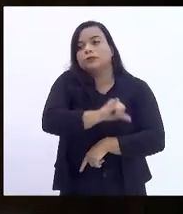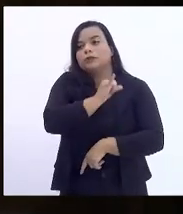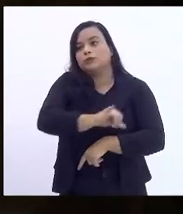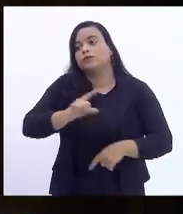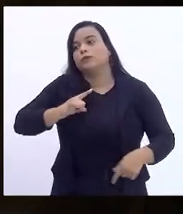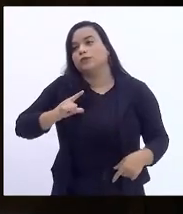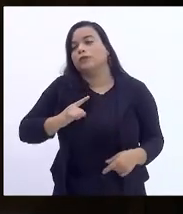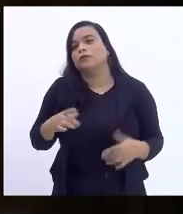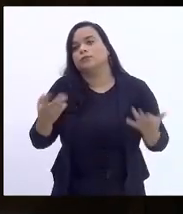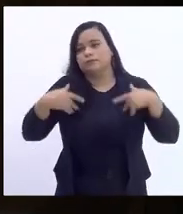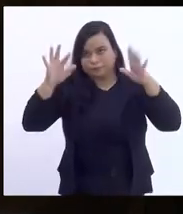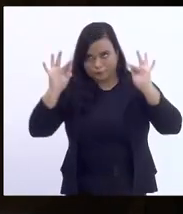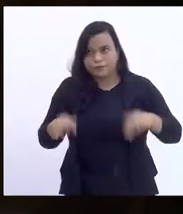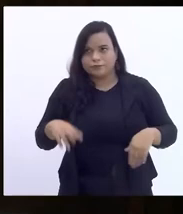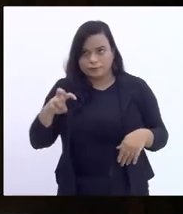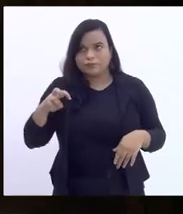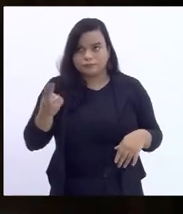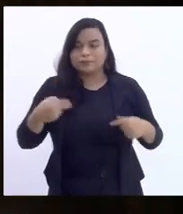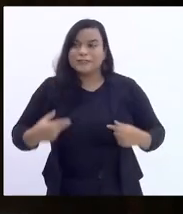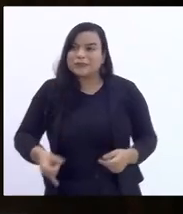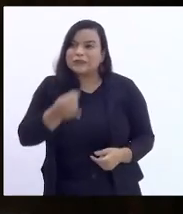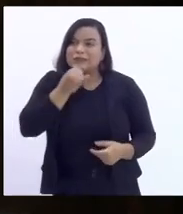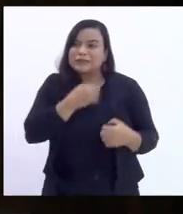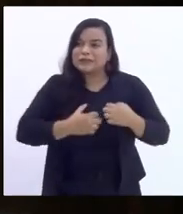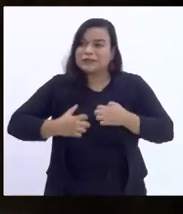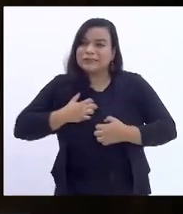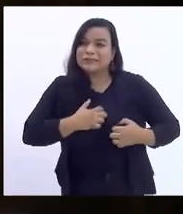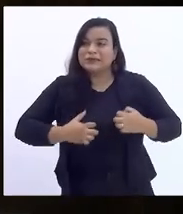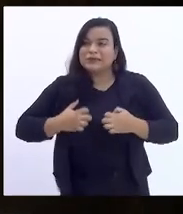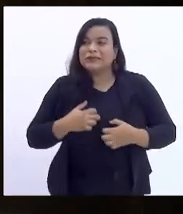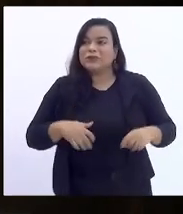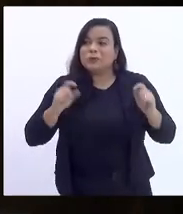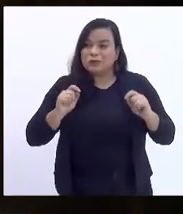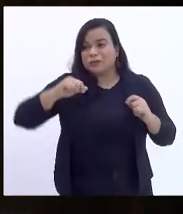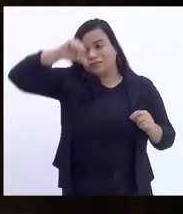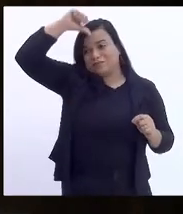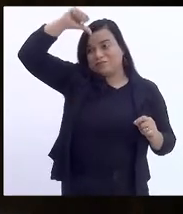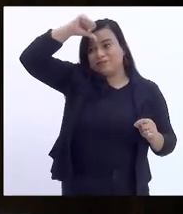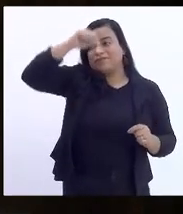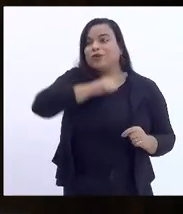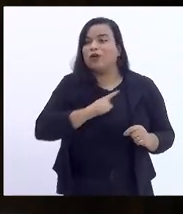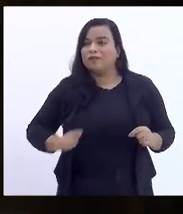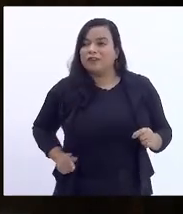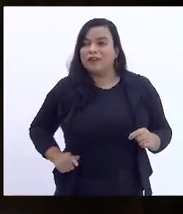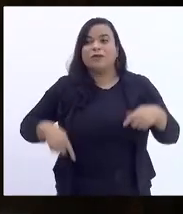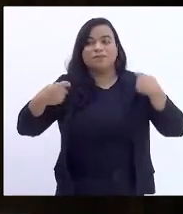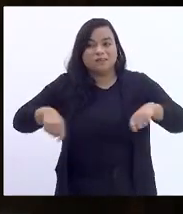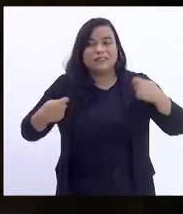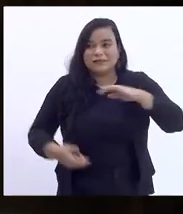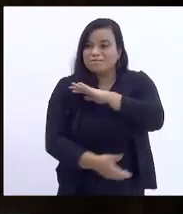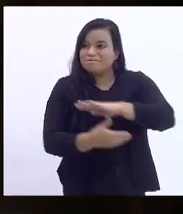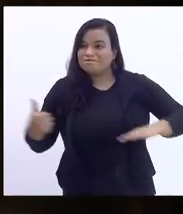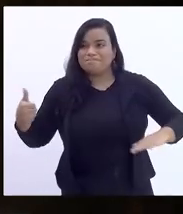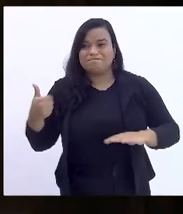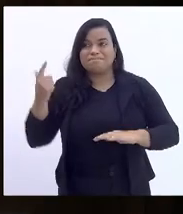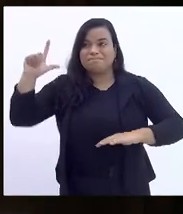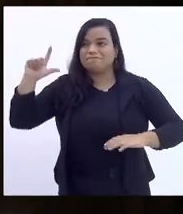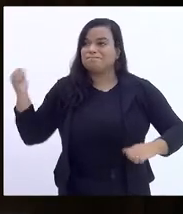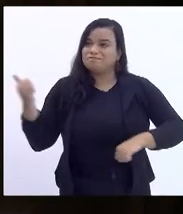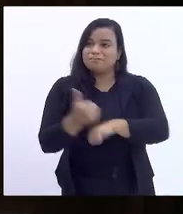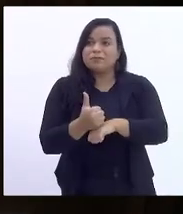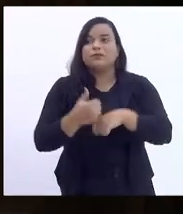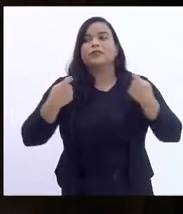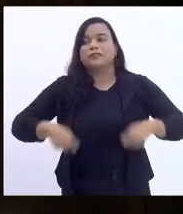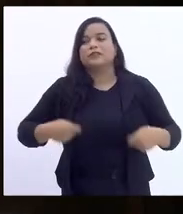se pra terminar amor eu tô muito triste também o cara tem que sair do governo nós estamos piso Regional